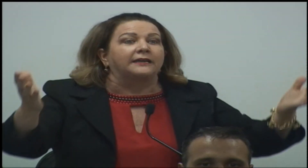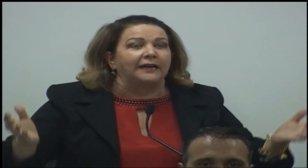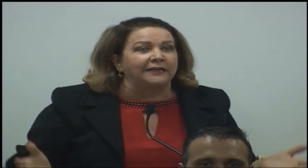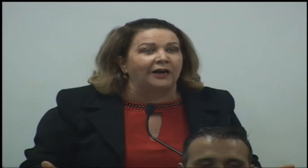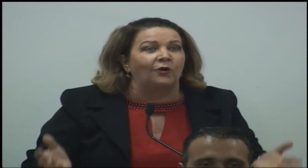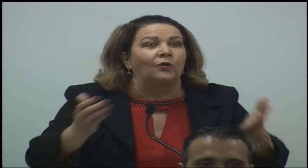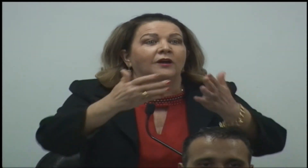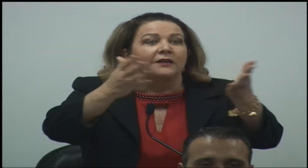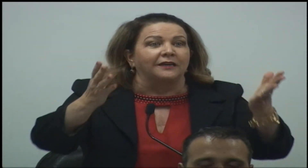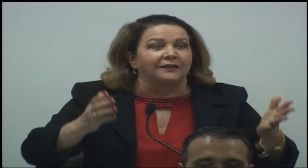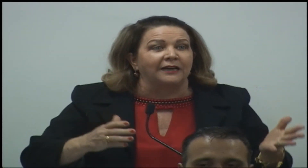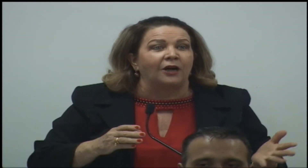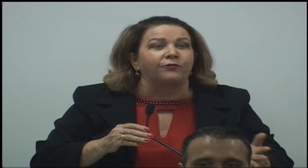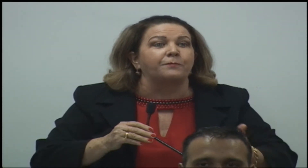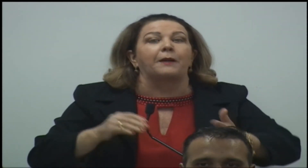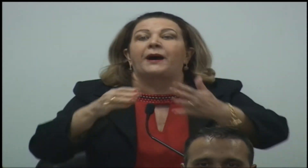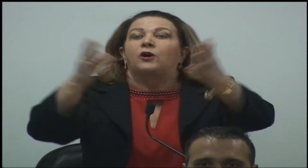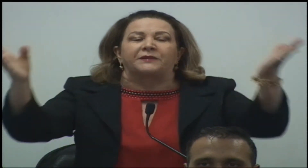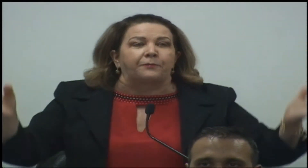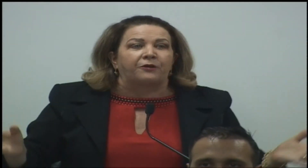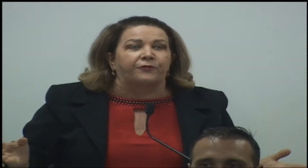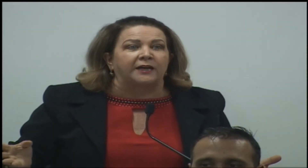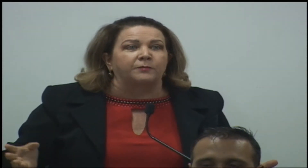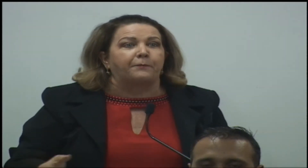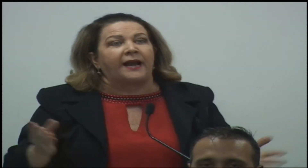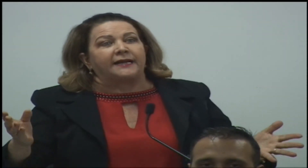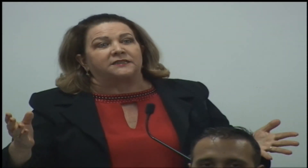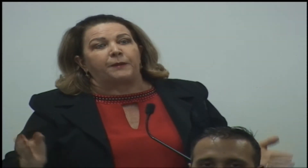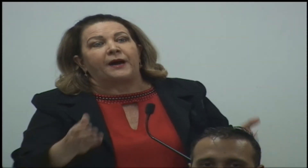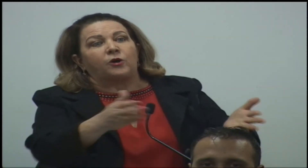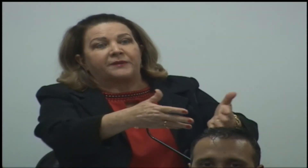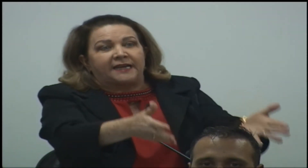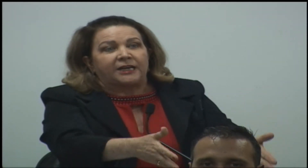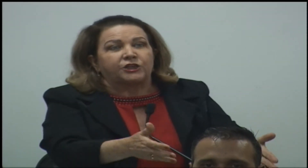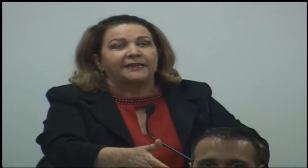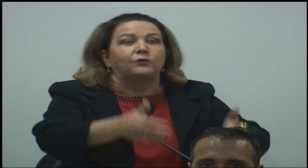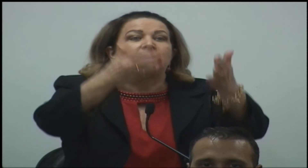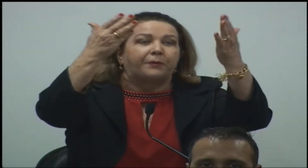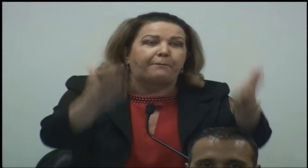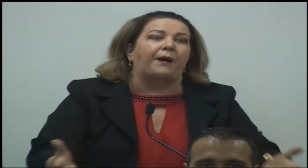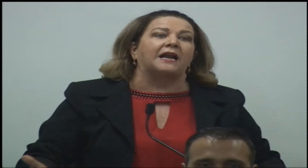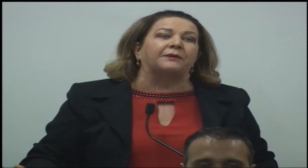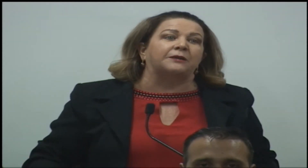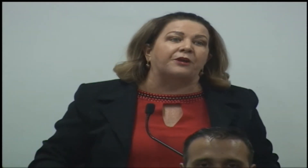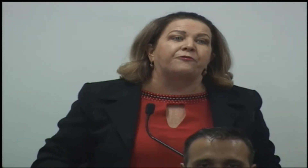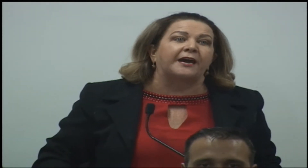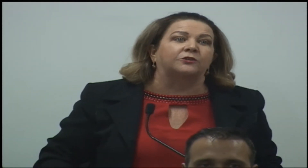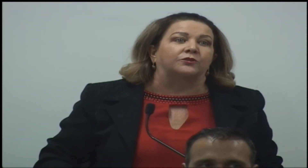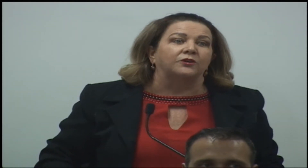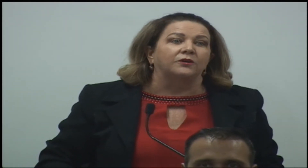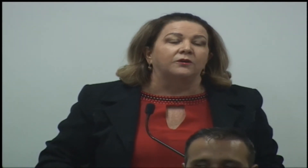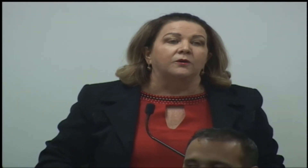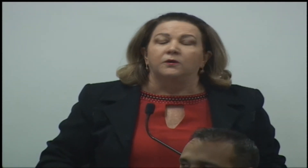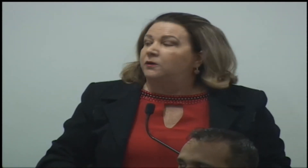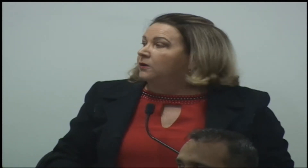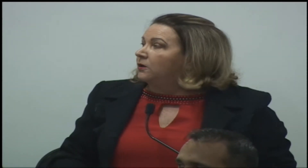né, que ele não se preparou para ser prefeito, mas peraí, se preparou para se eleger, então se prepara para ser